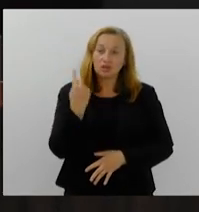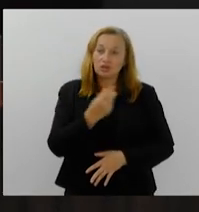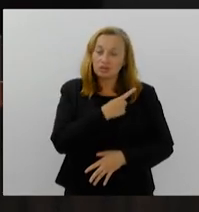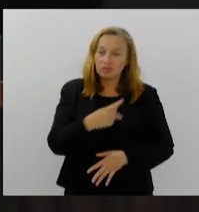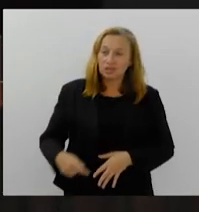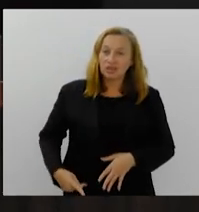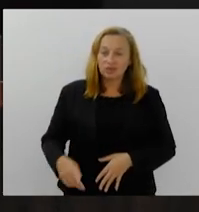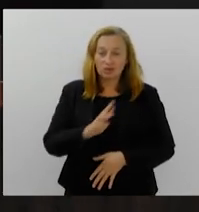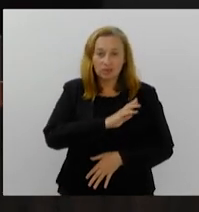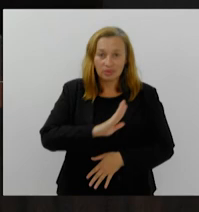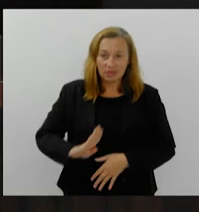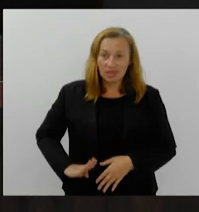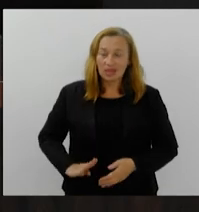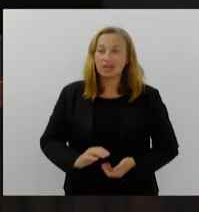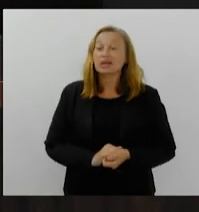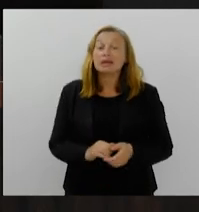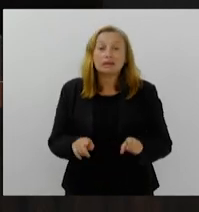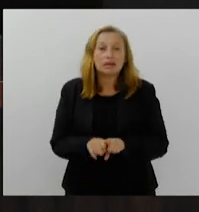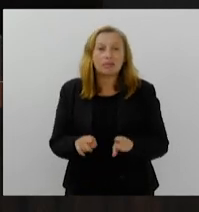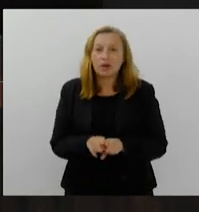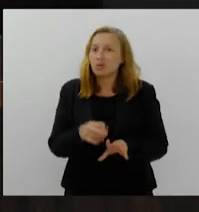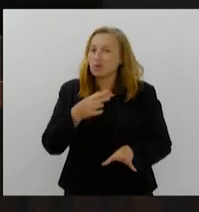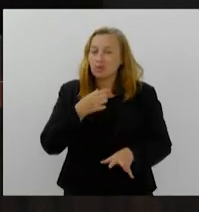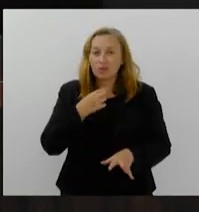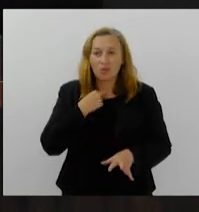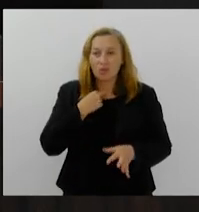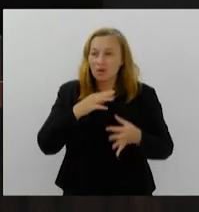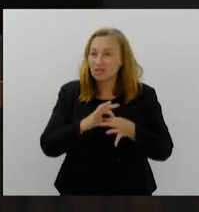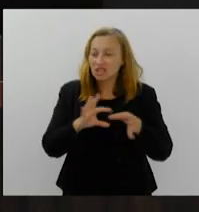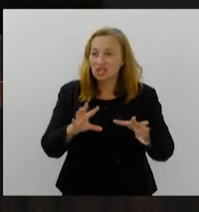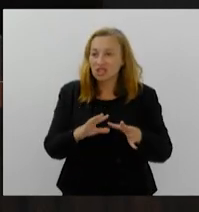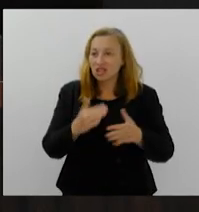Rodrigo Bacelar. Também não posso deixar de agradecer aos